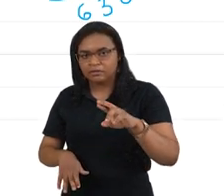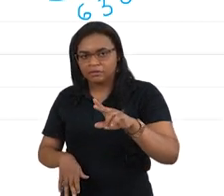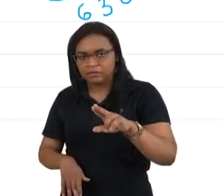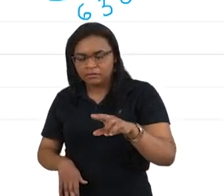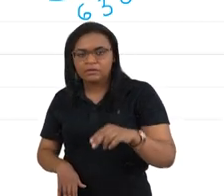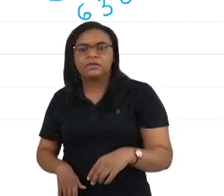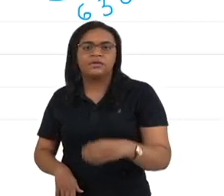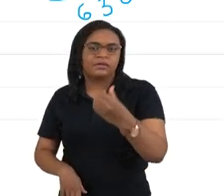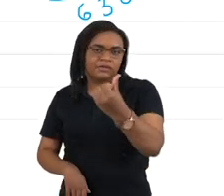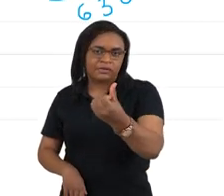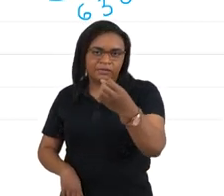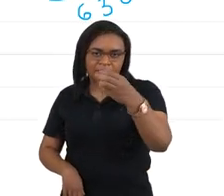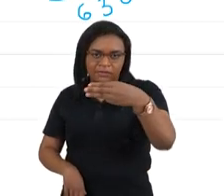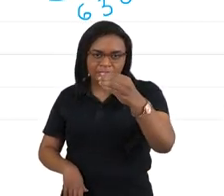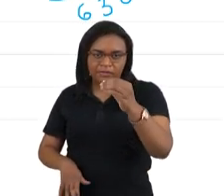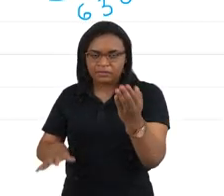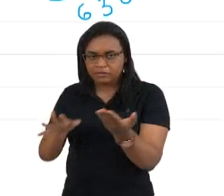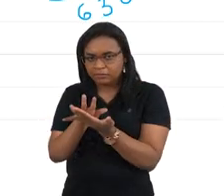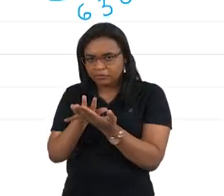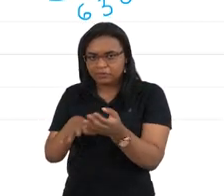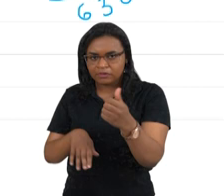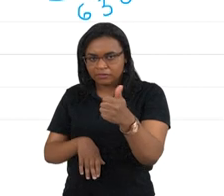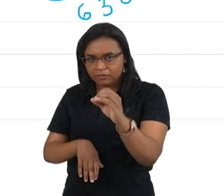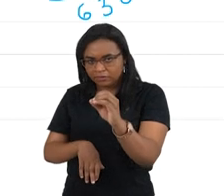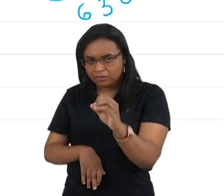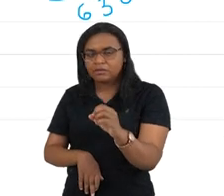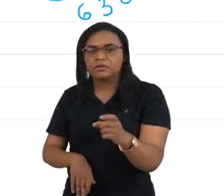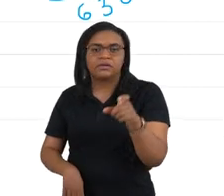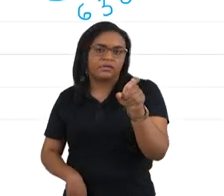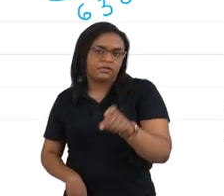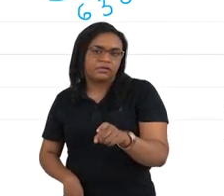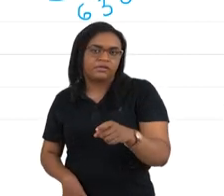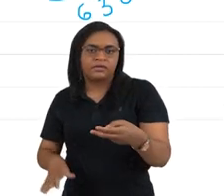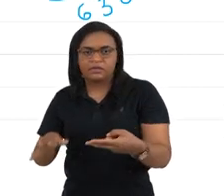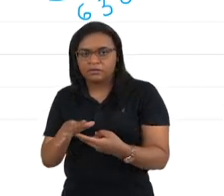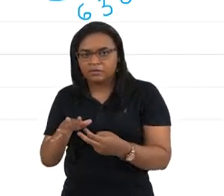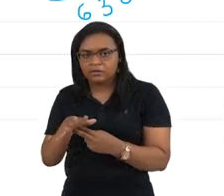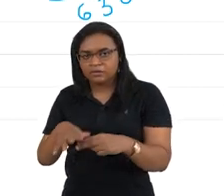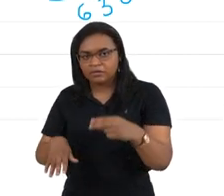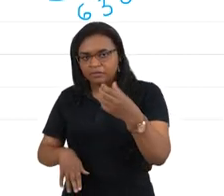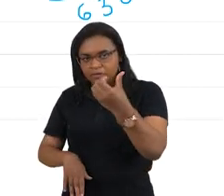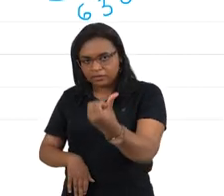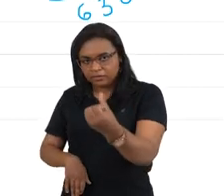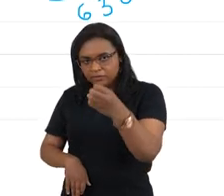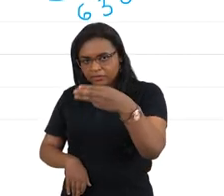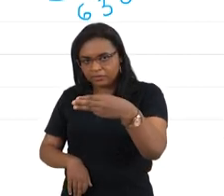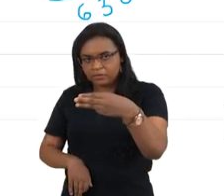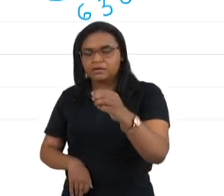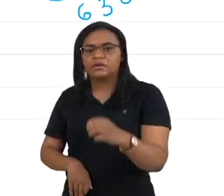630 dividido por 10. Tira um zero aqui, tira um aqui. X é igual a 63. Então, gente, X